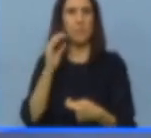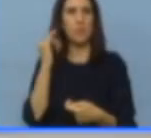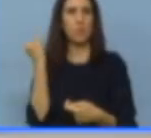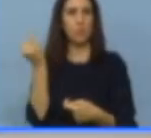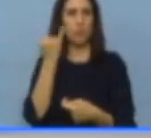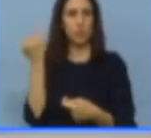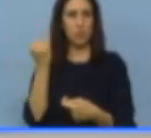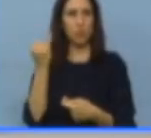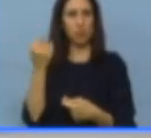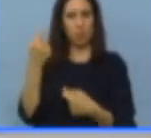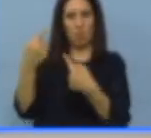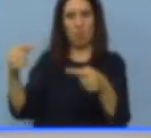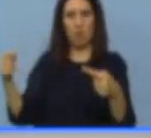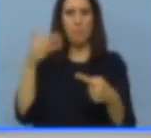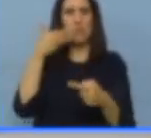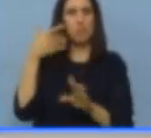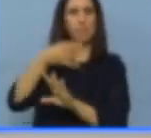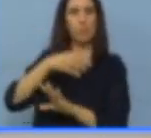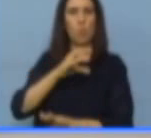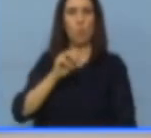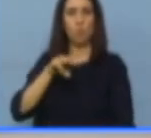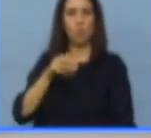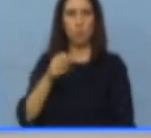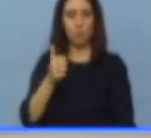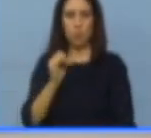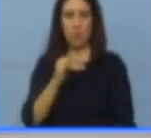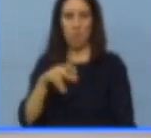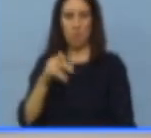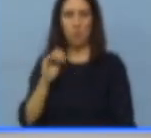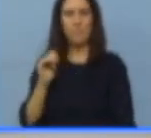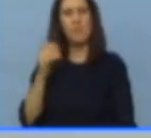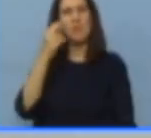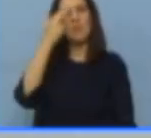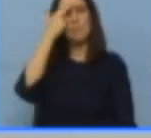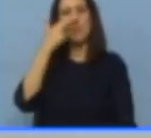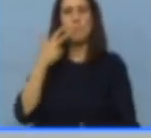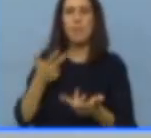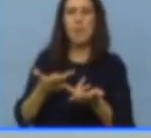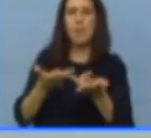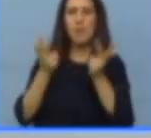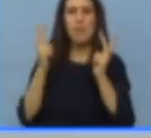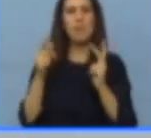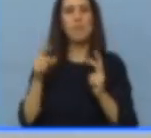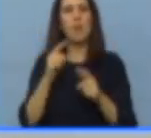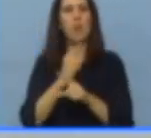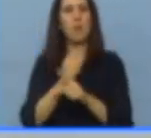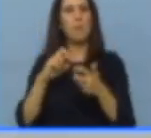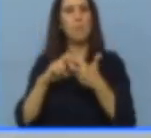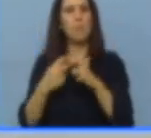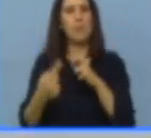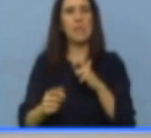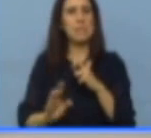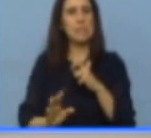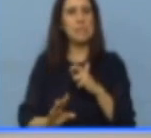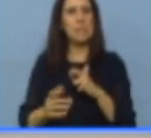cedo que os combonianos e com uma história mais livre, sem esses problemas que nós temos, sobretudo